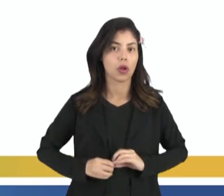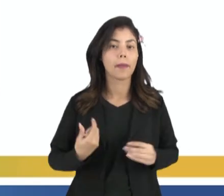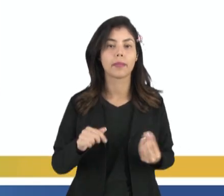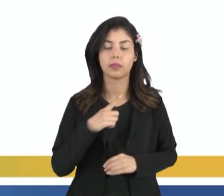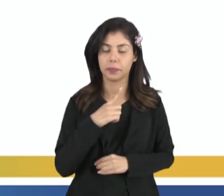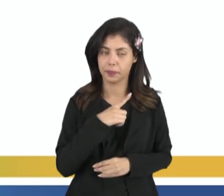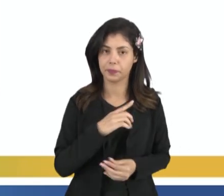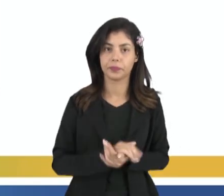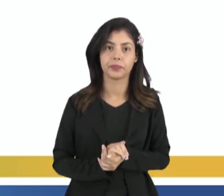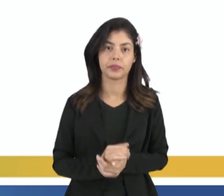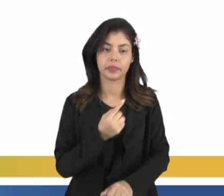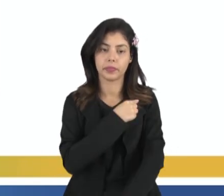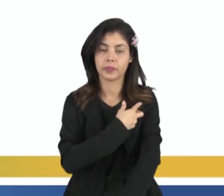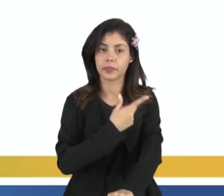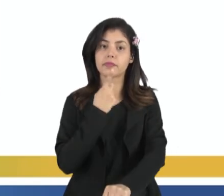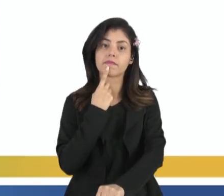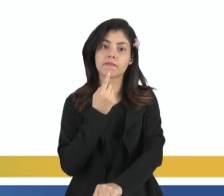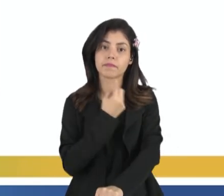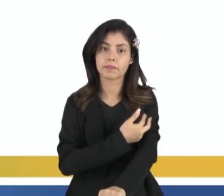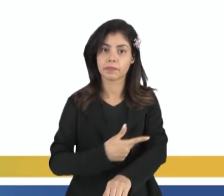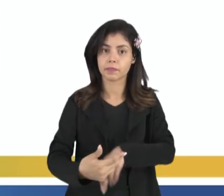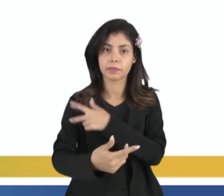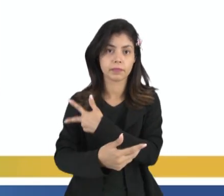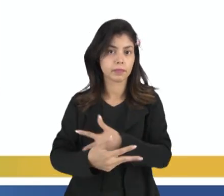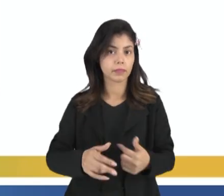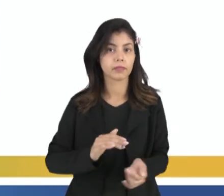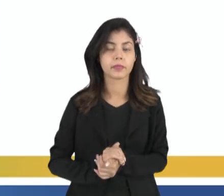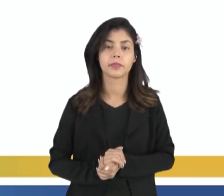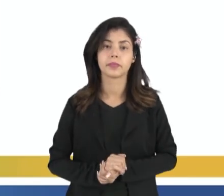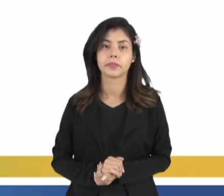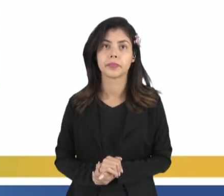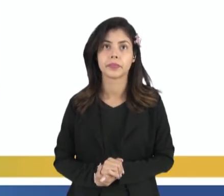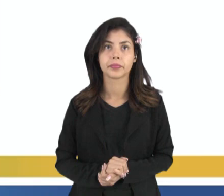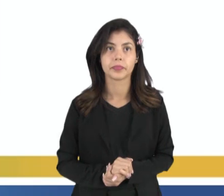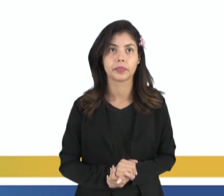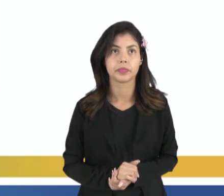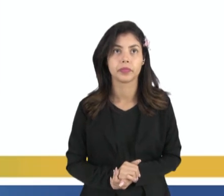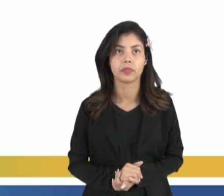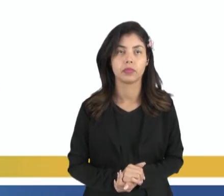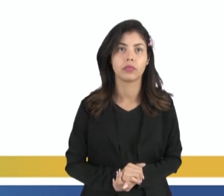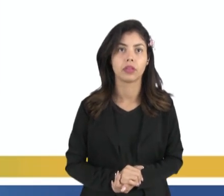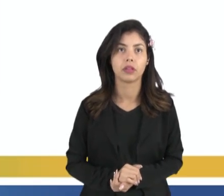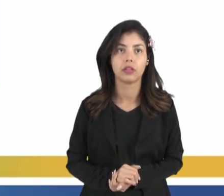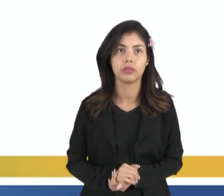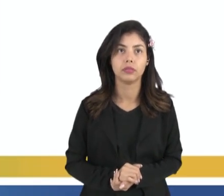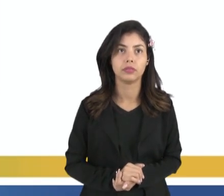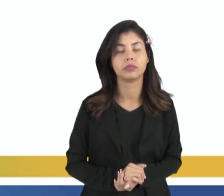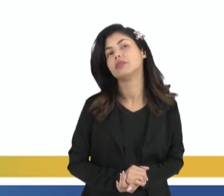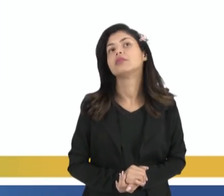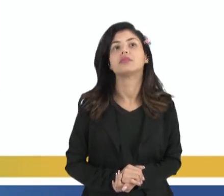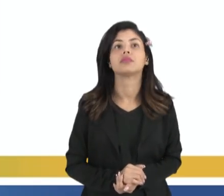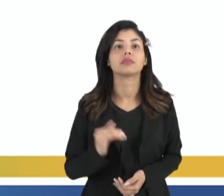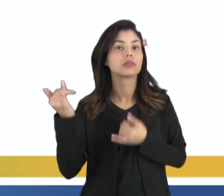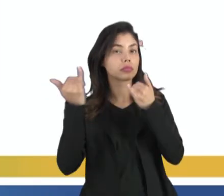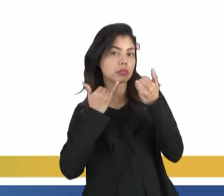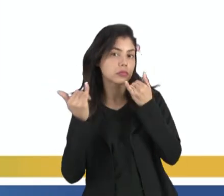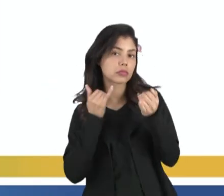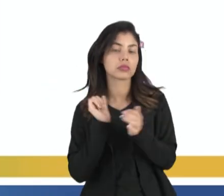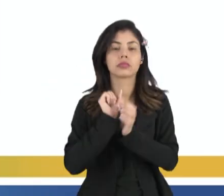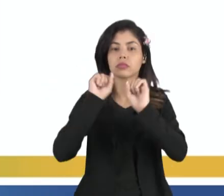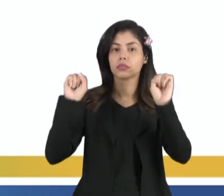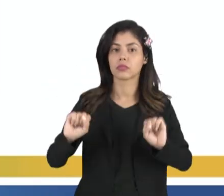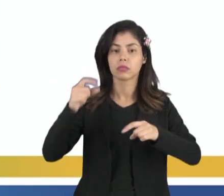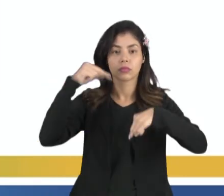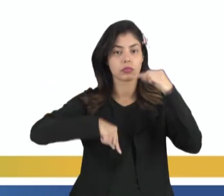eles precisam atuar, graças ao nosso sangue, né, por meio então da via sanguínea. E as informações do